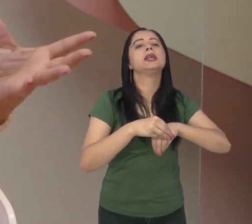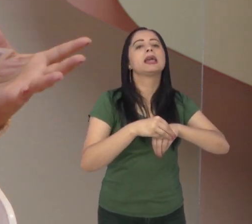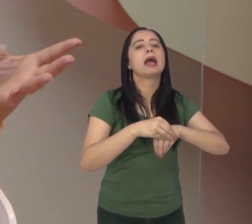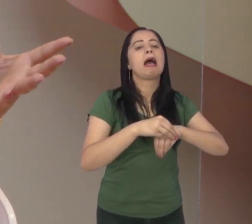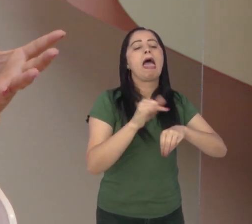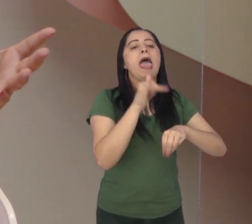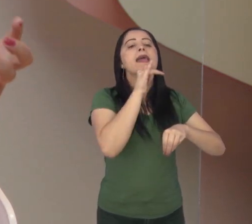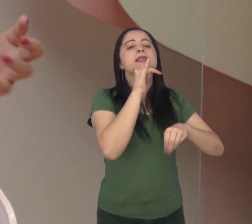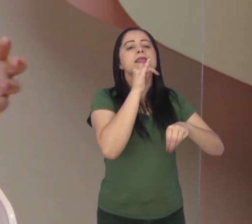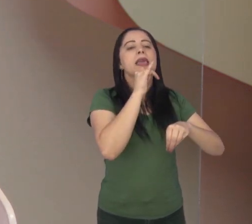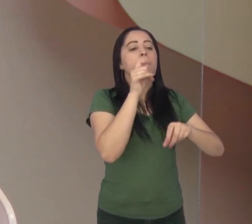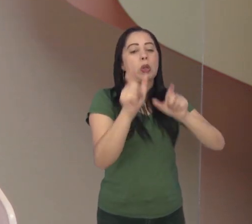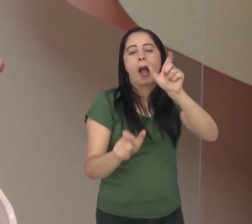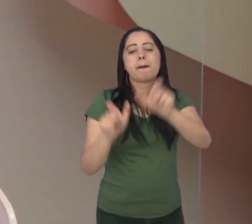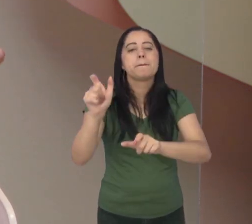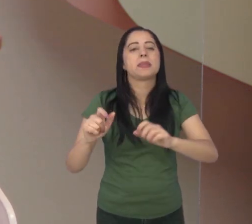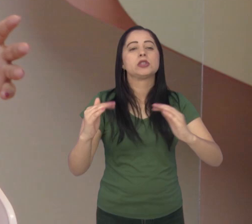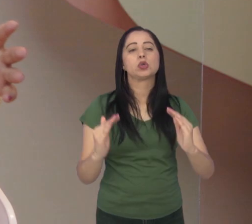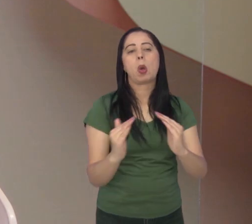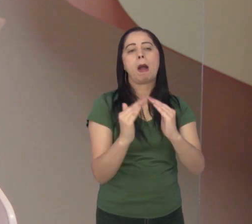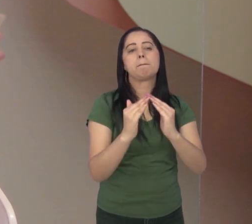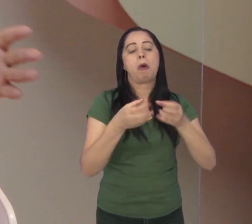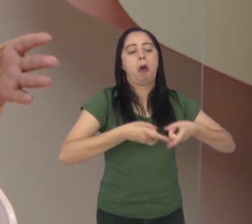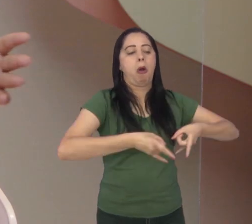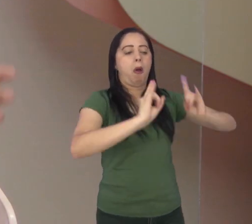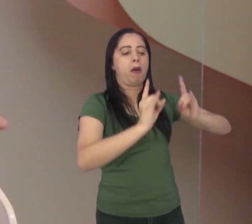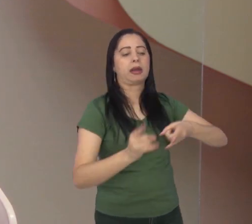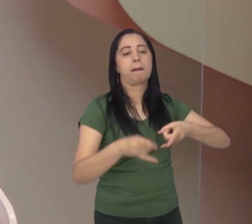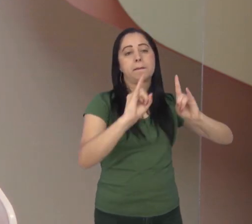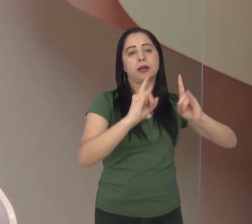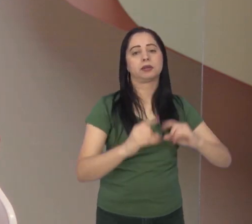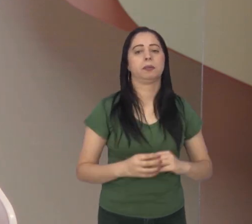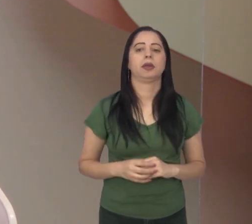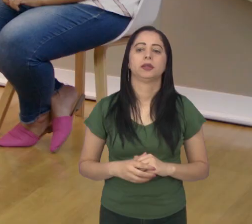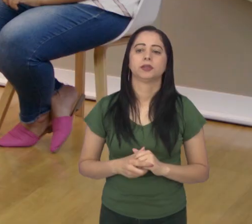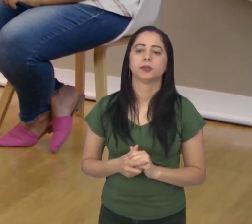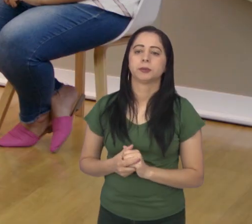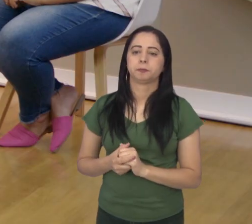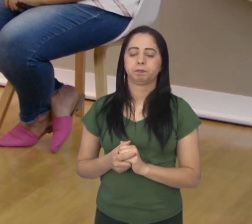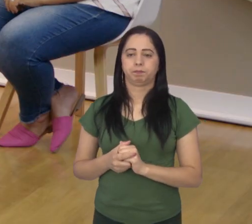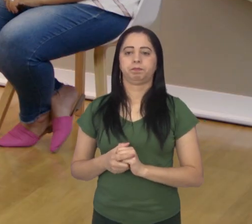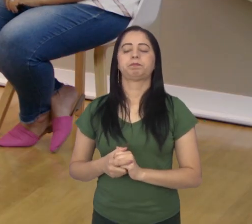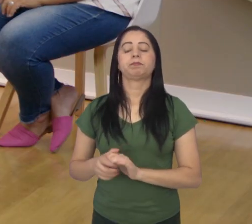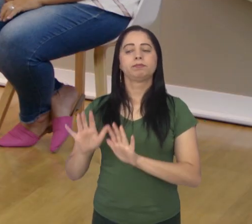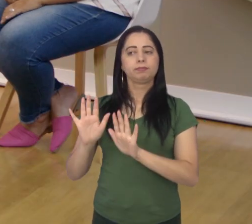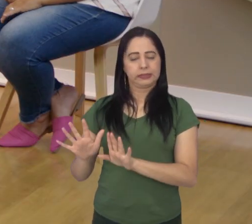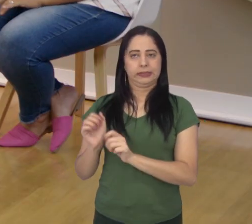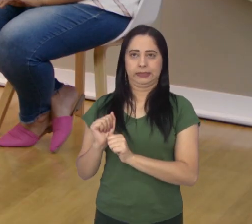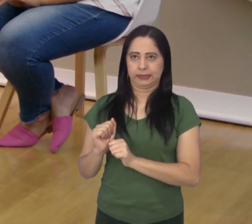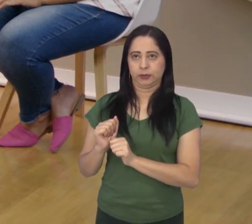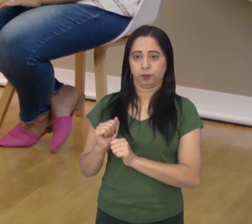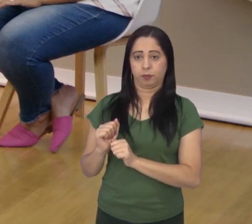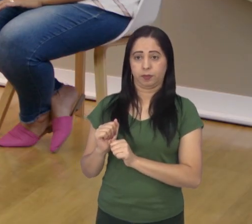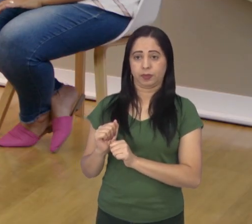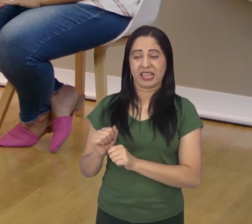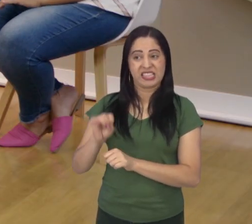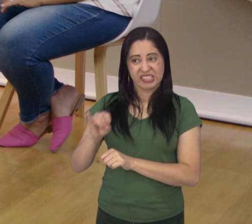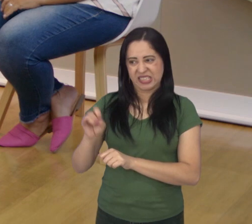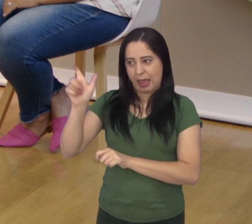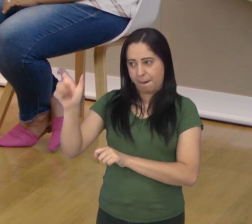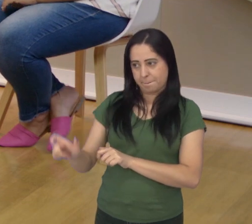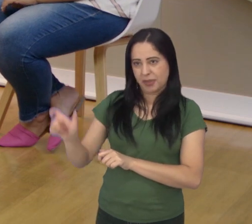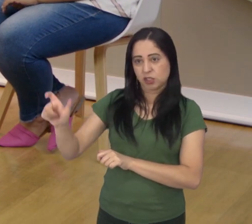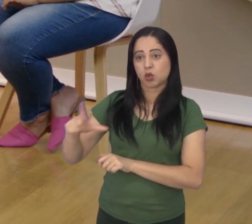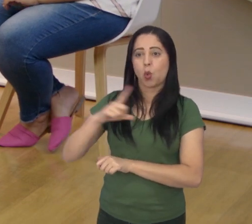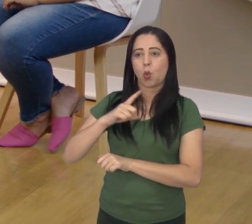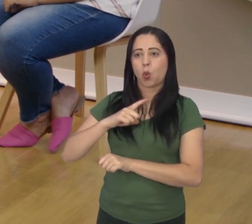de um apartamento, por exemplo, que é um espaço geralmente que as pessoas ficam mais condicionadas ali? Tá. Olha, o ideal é que a gente procure, né? Se a pessoa